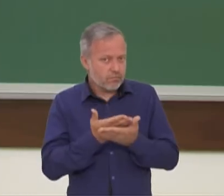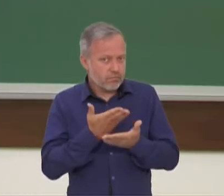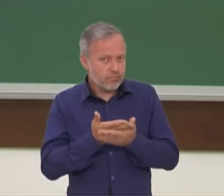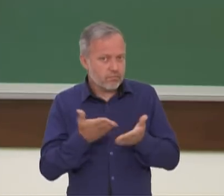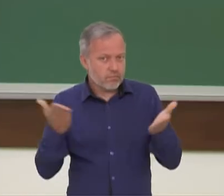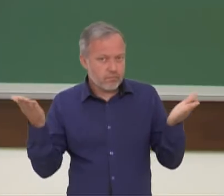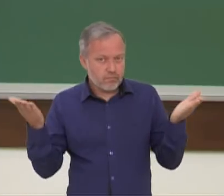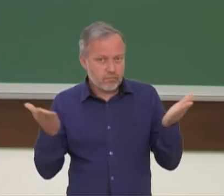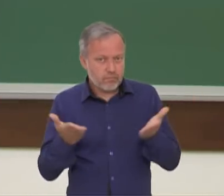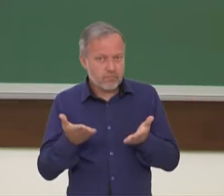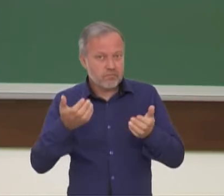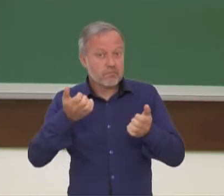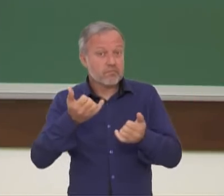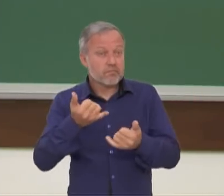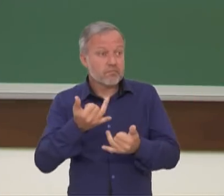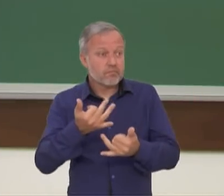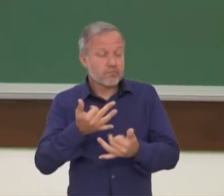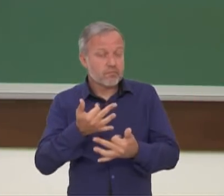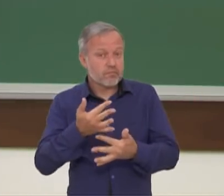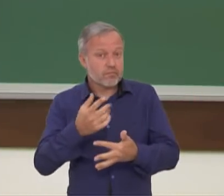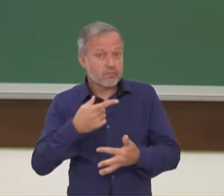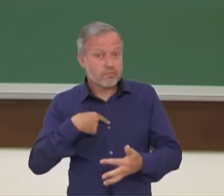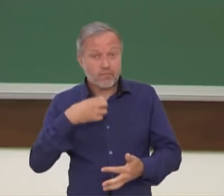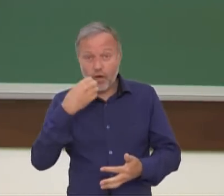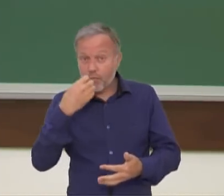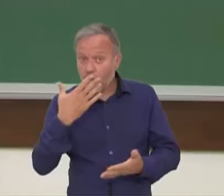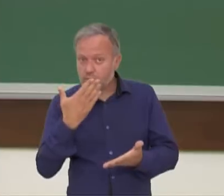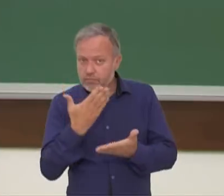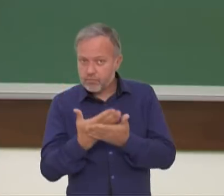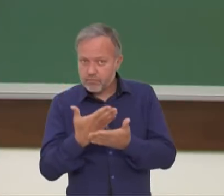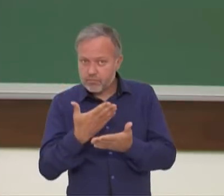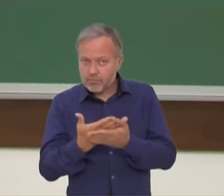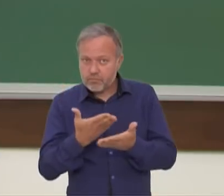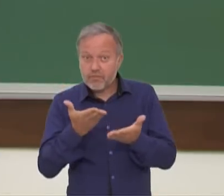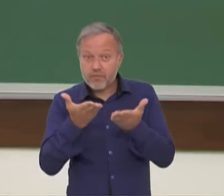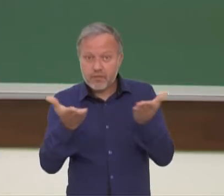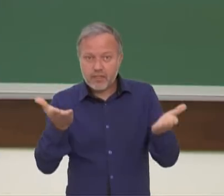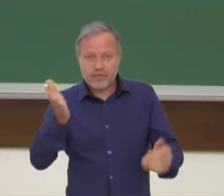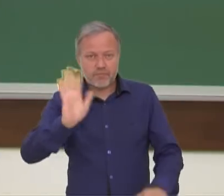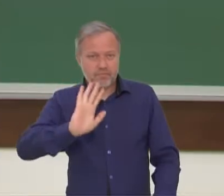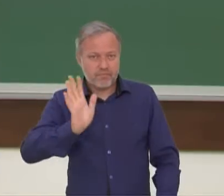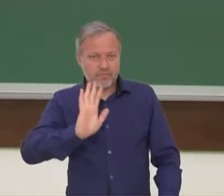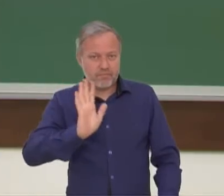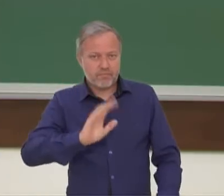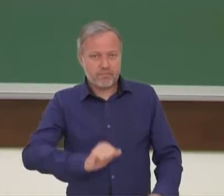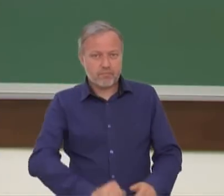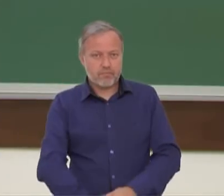vocês, explicar para vocês e bons estudos e até a próxima. Tchau, tchau!